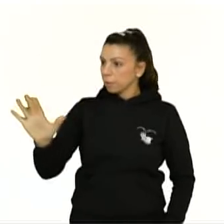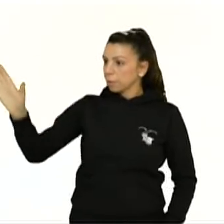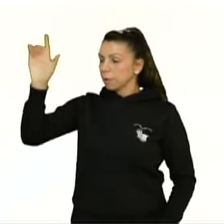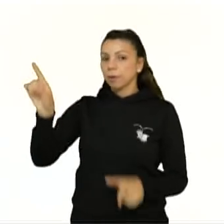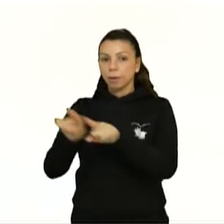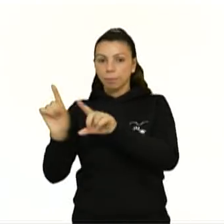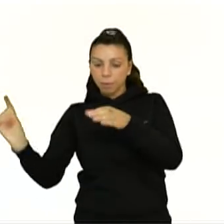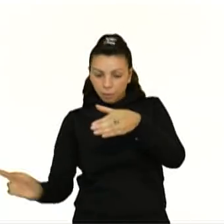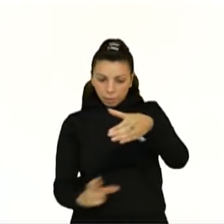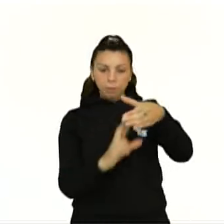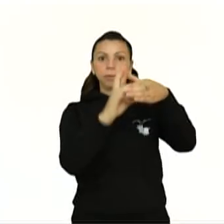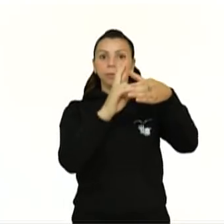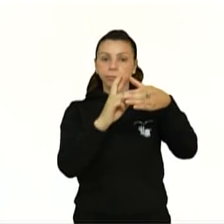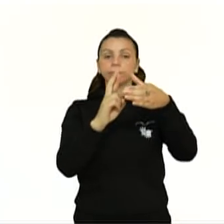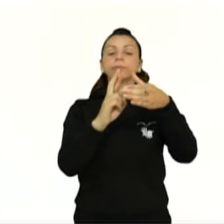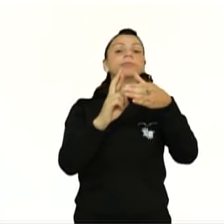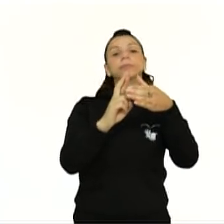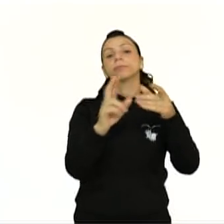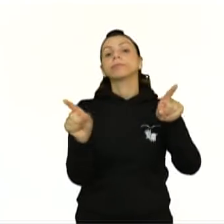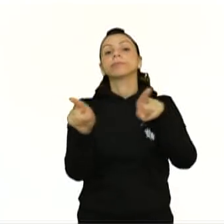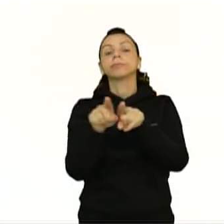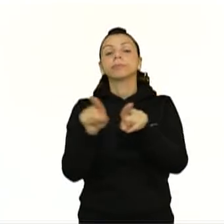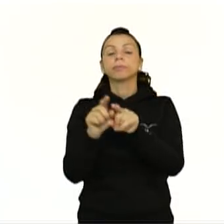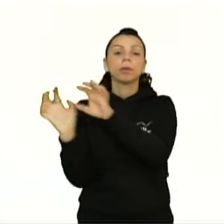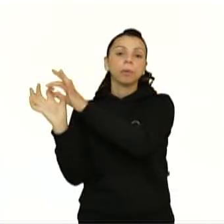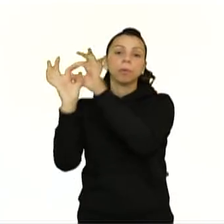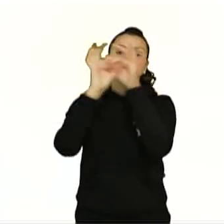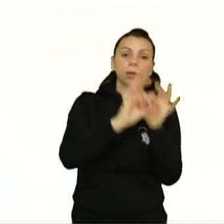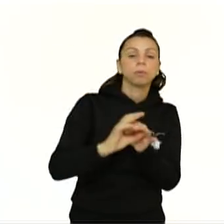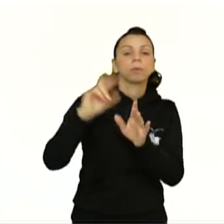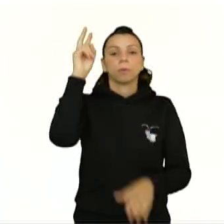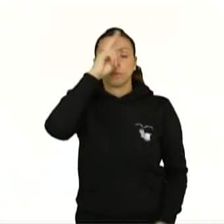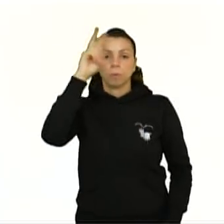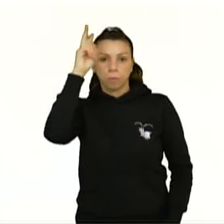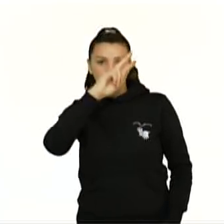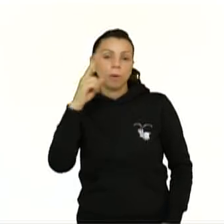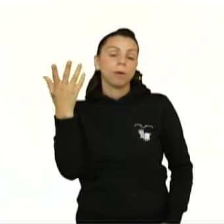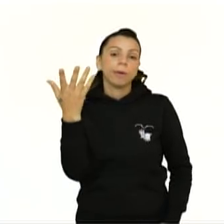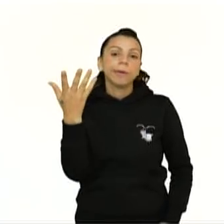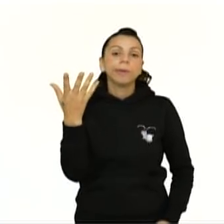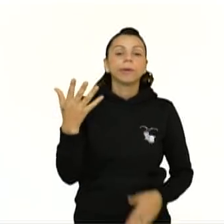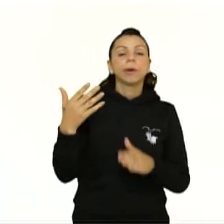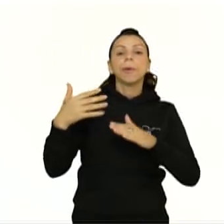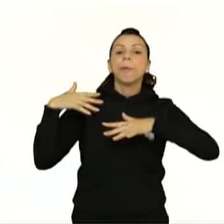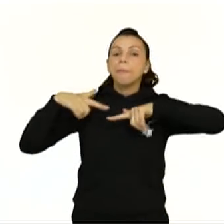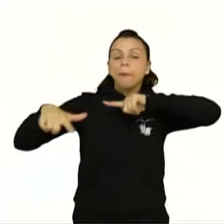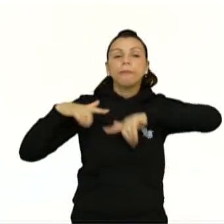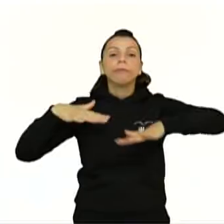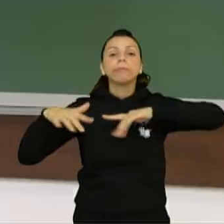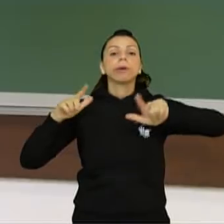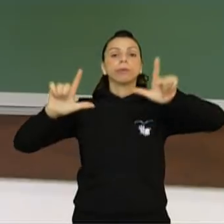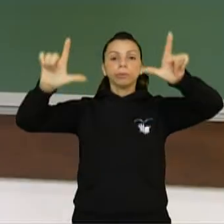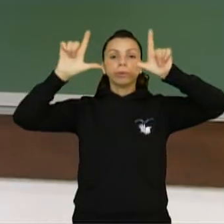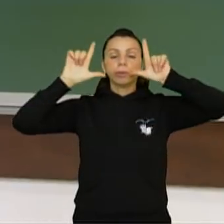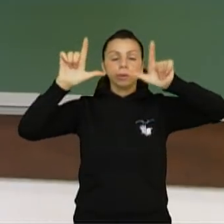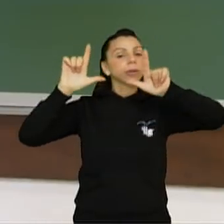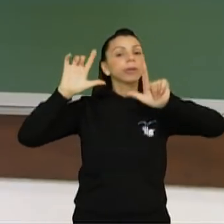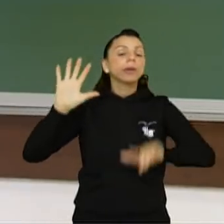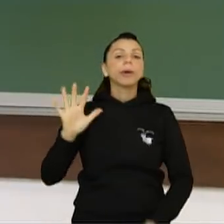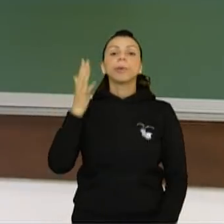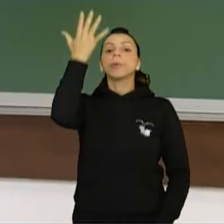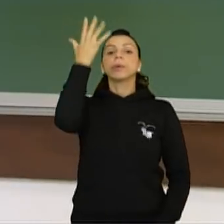vimos também com Leonardo da Vinci, e aí nós entramos no contexto histórico com respeito ao movimento protestante acontecido na Alemanha e